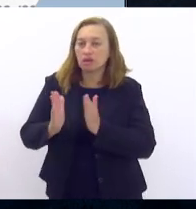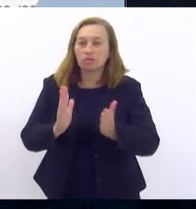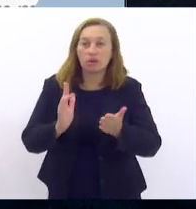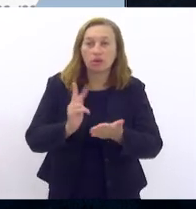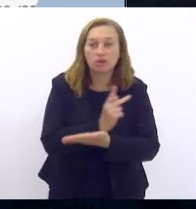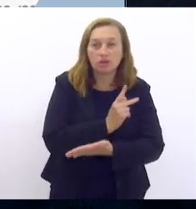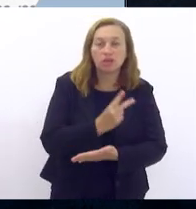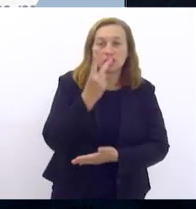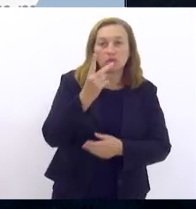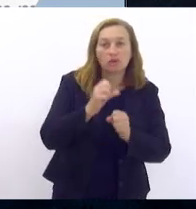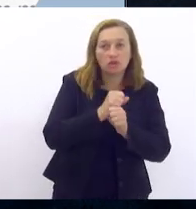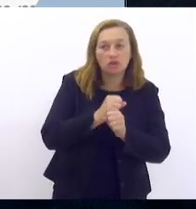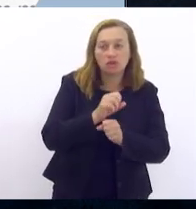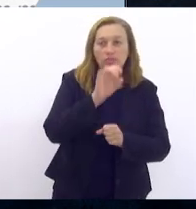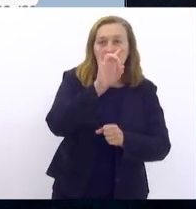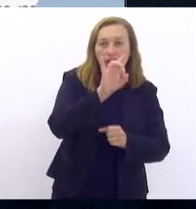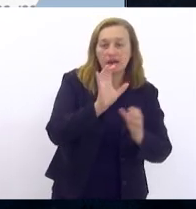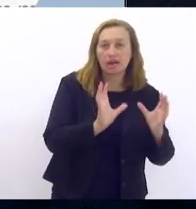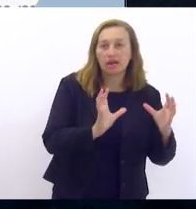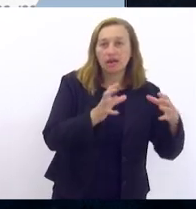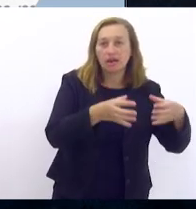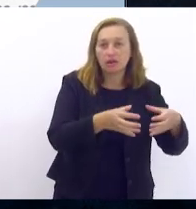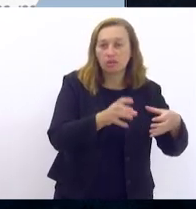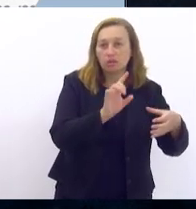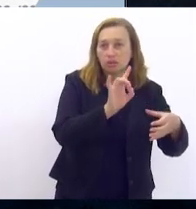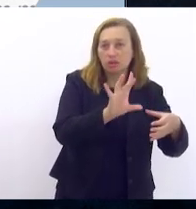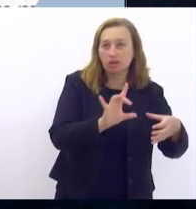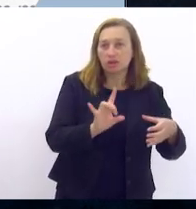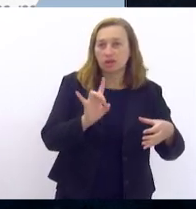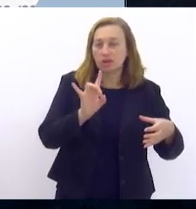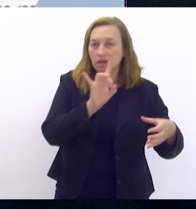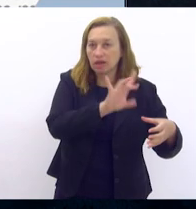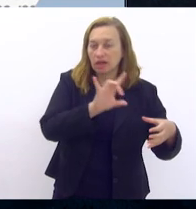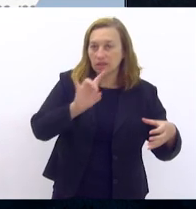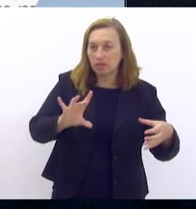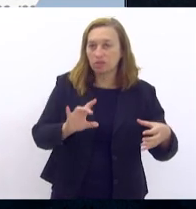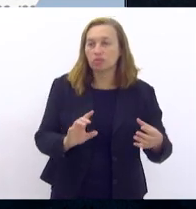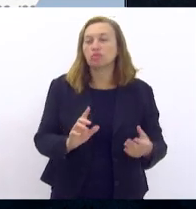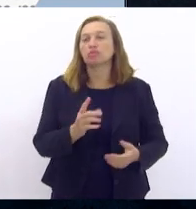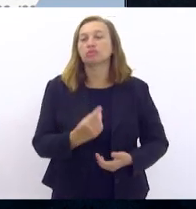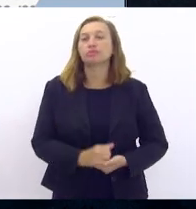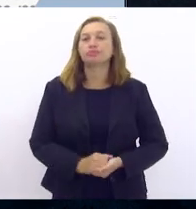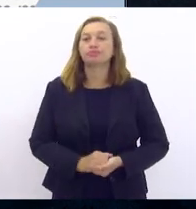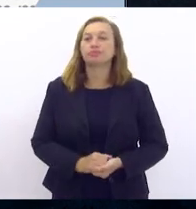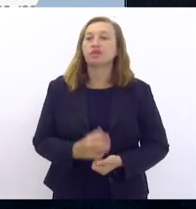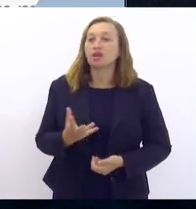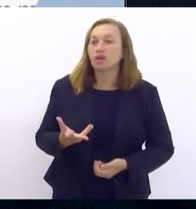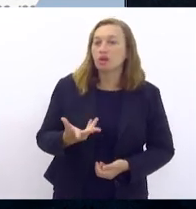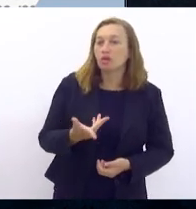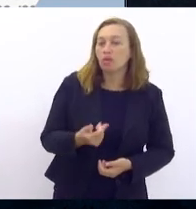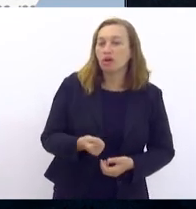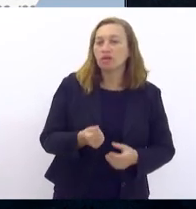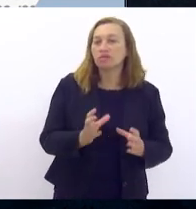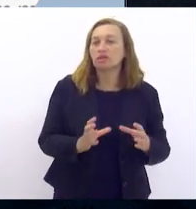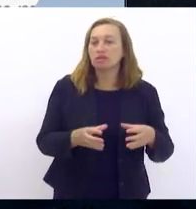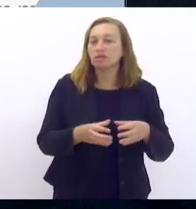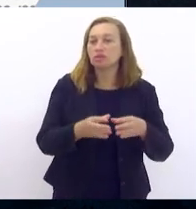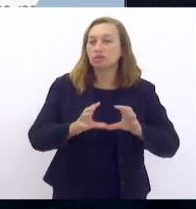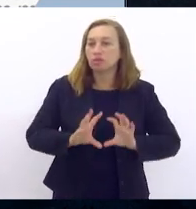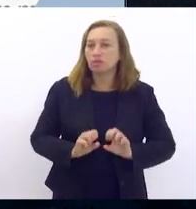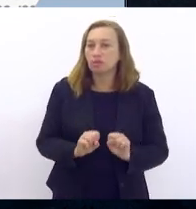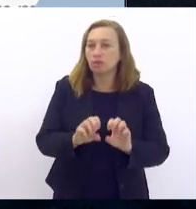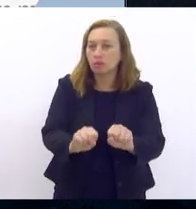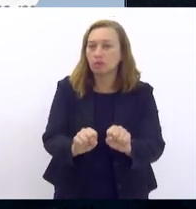e era dois anos para cada fase né para equipa para equipar e qualificar as cooperativas de